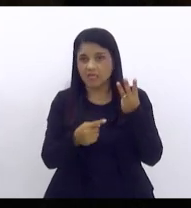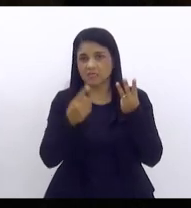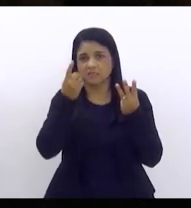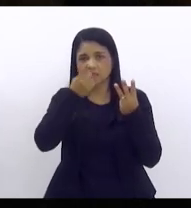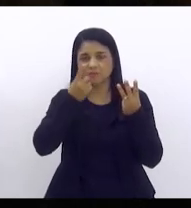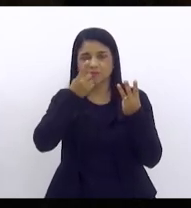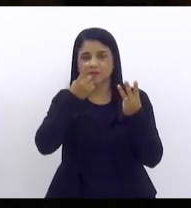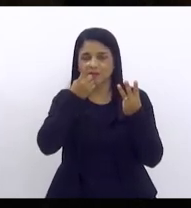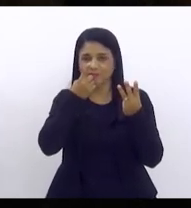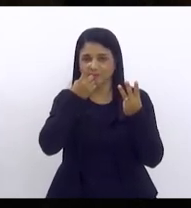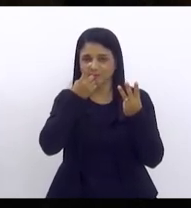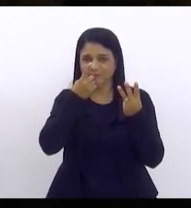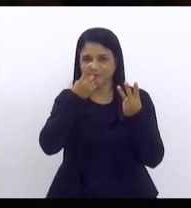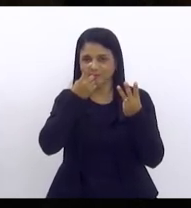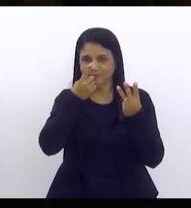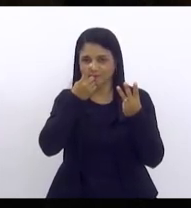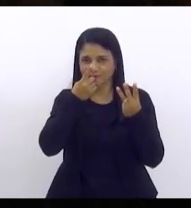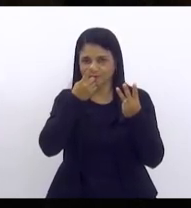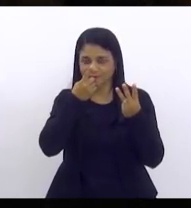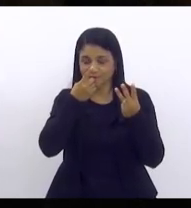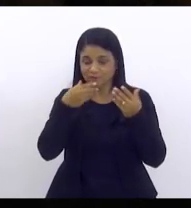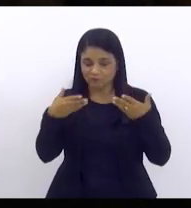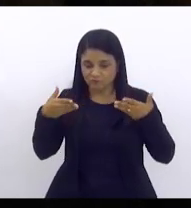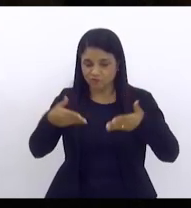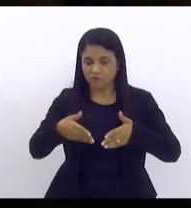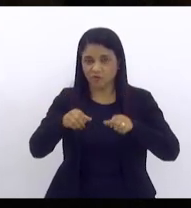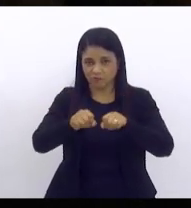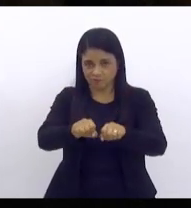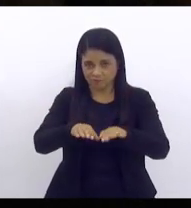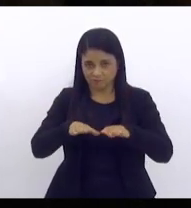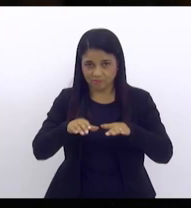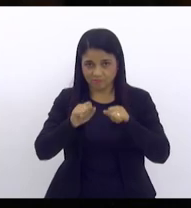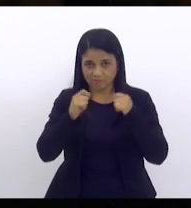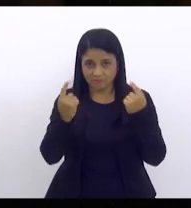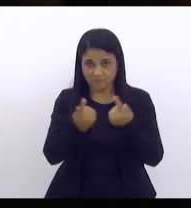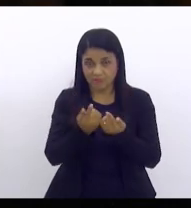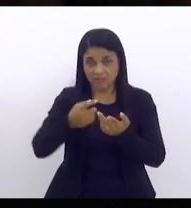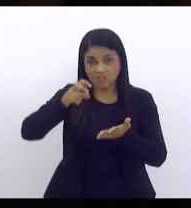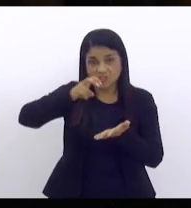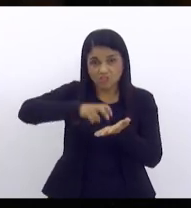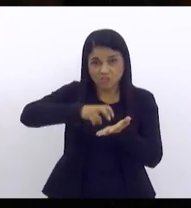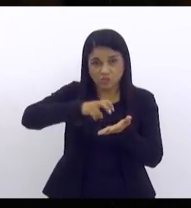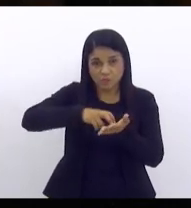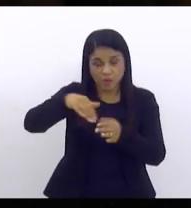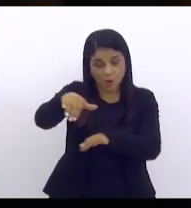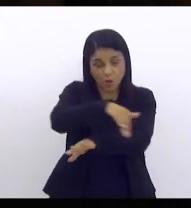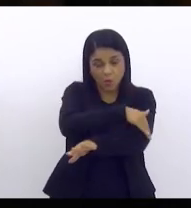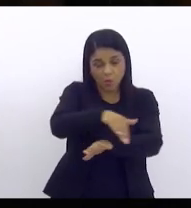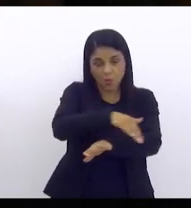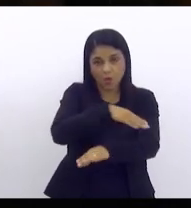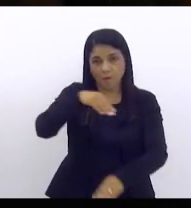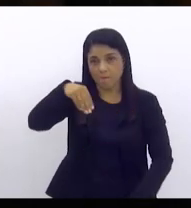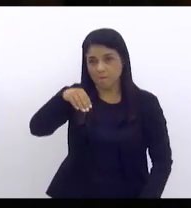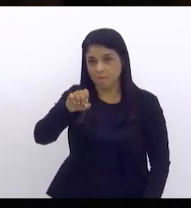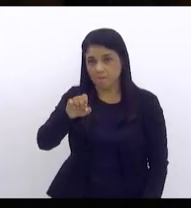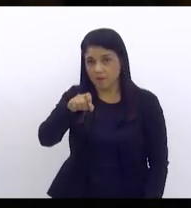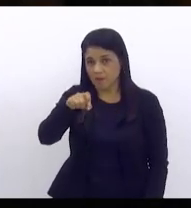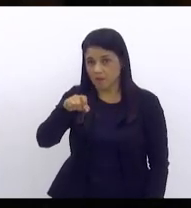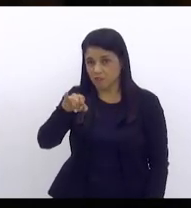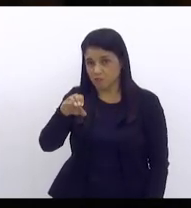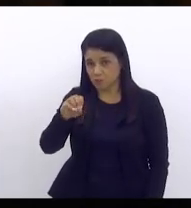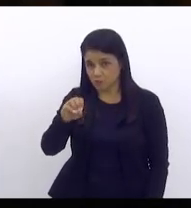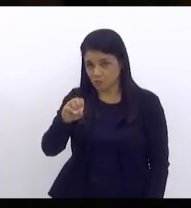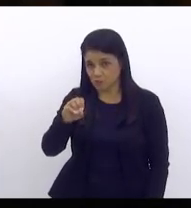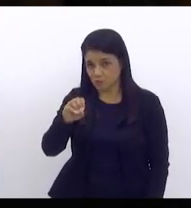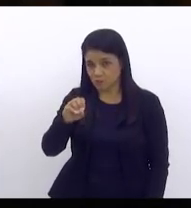deputados. Possivelmente, quando chegam numa assembleia, de manhã, passam pela Rua México. A Rua